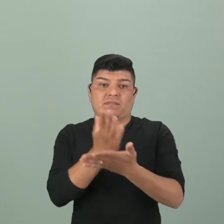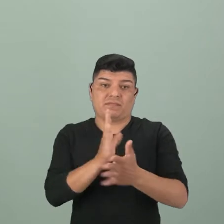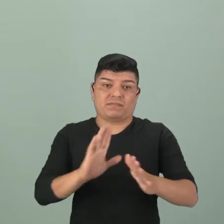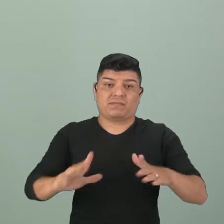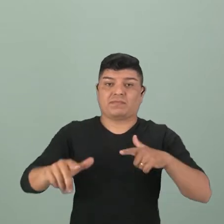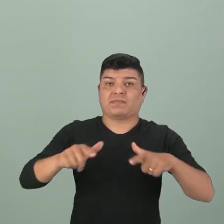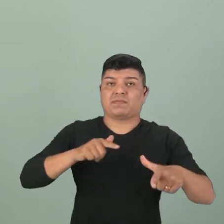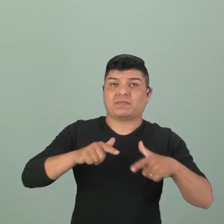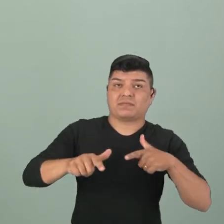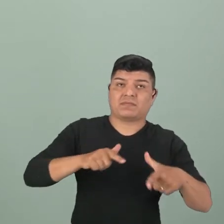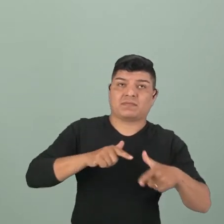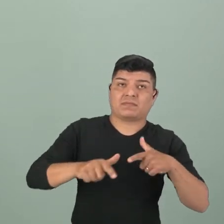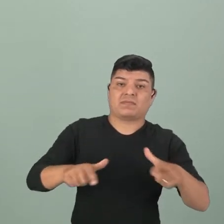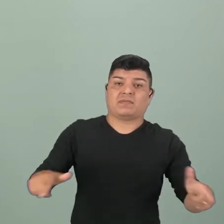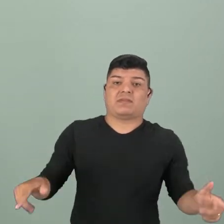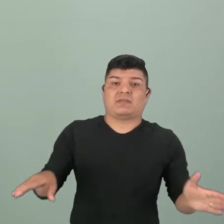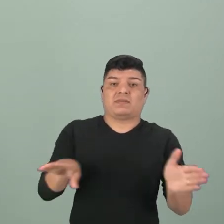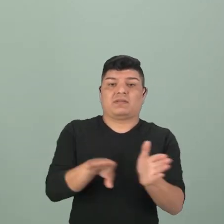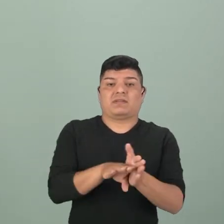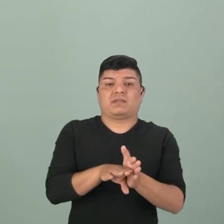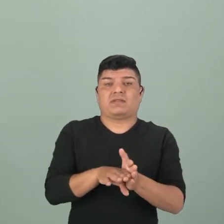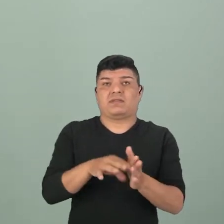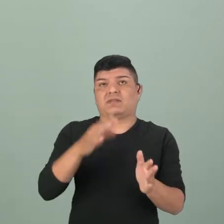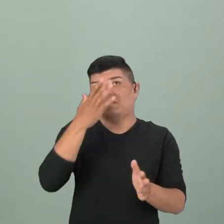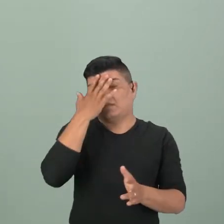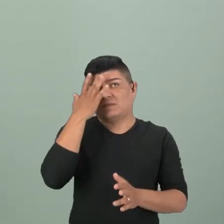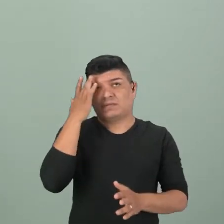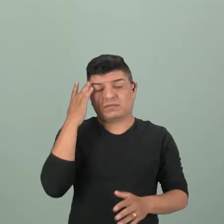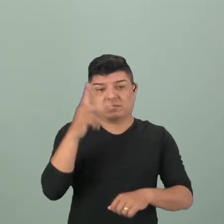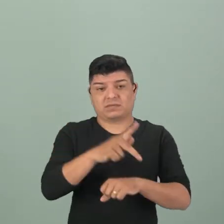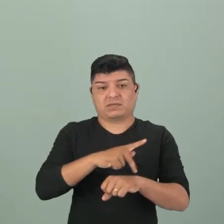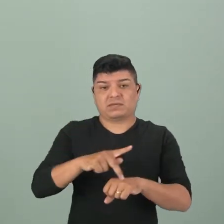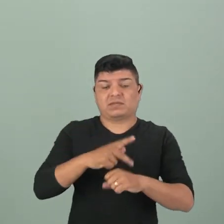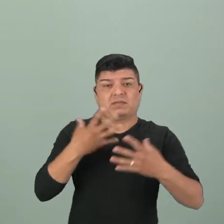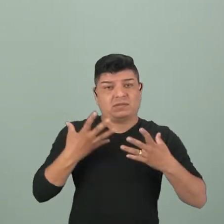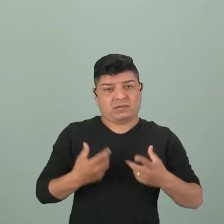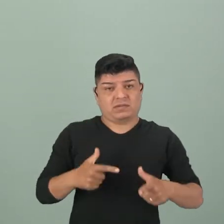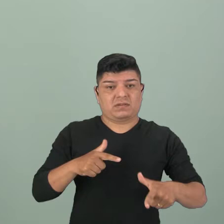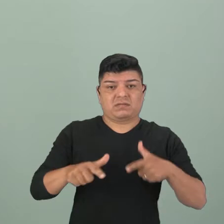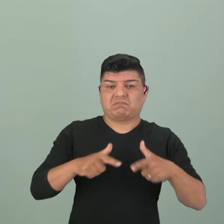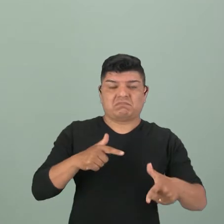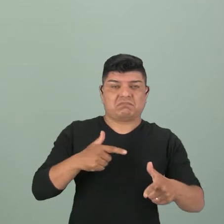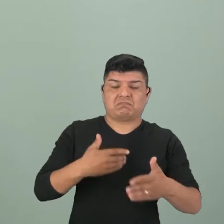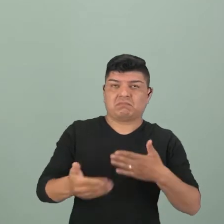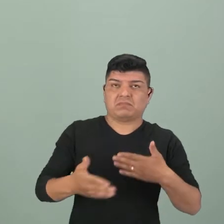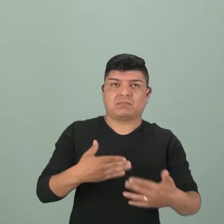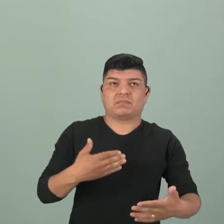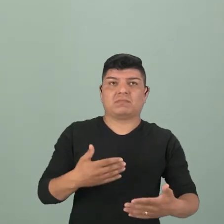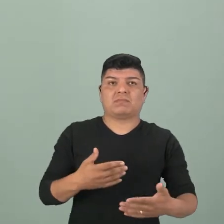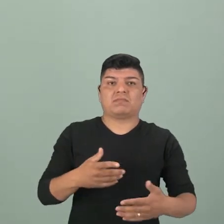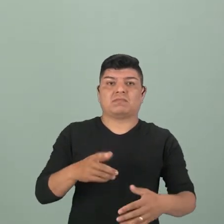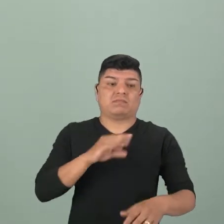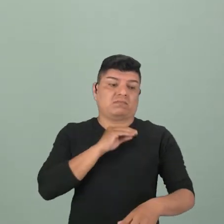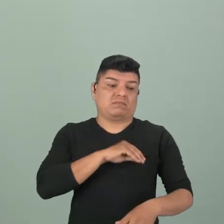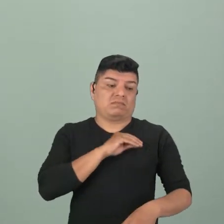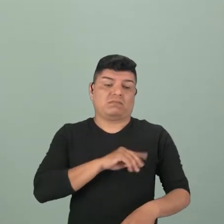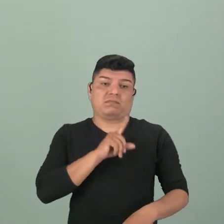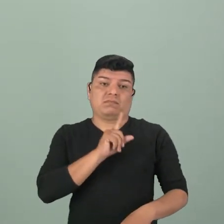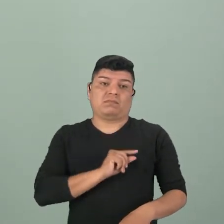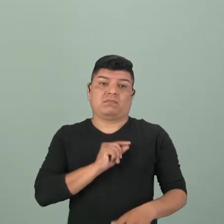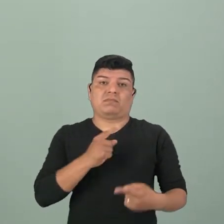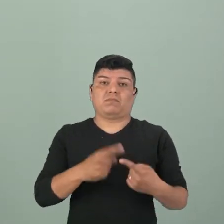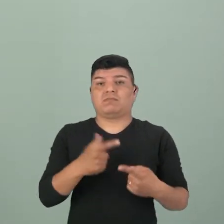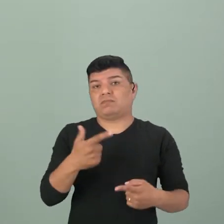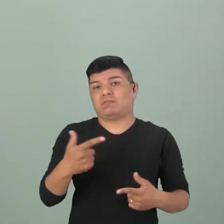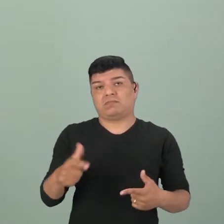empregos, eles chegam e a pessoa que chega naquele país, ele aceita trabalhar em qualquer emprego, ganhando menos, né? Porque ele está precisando,